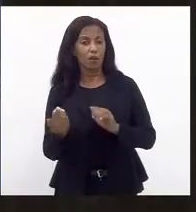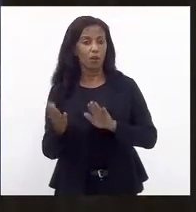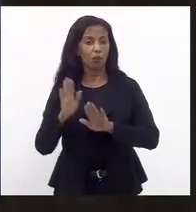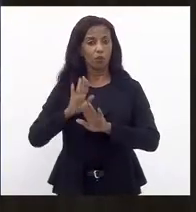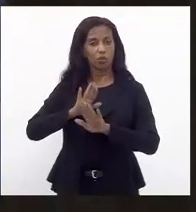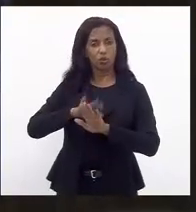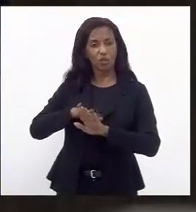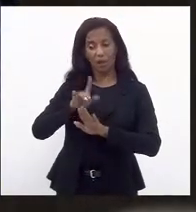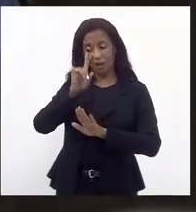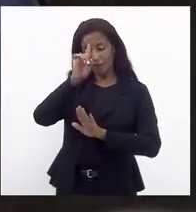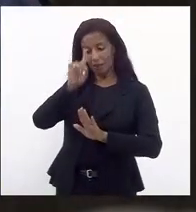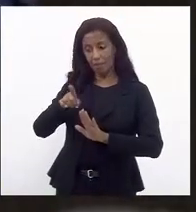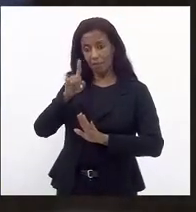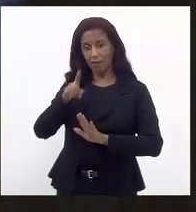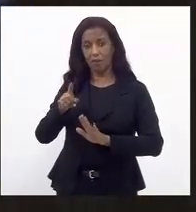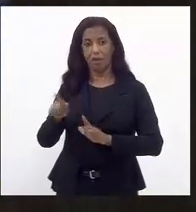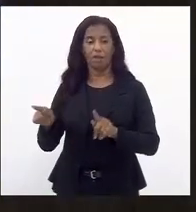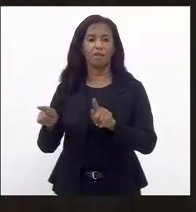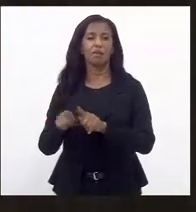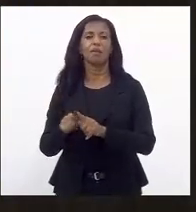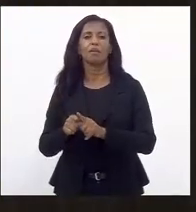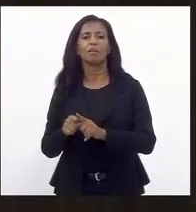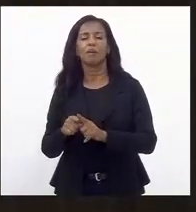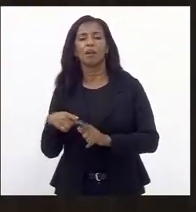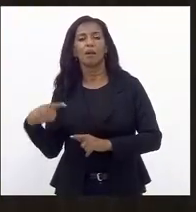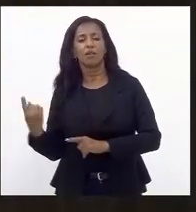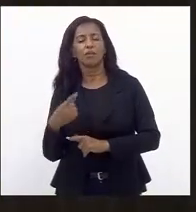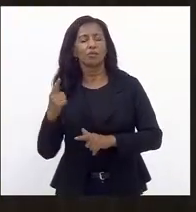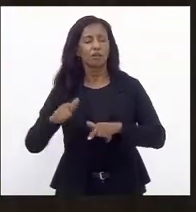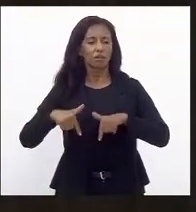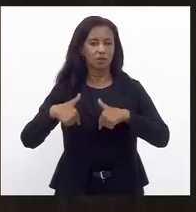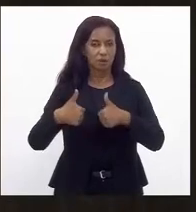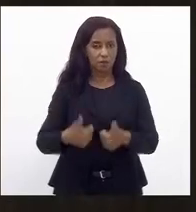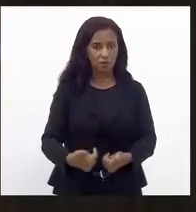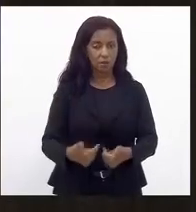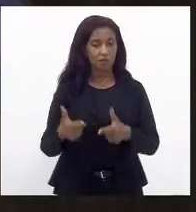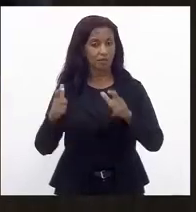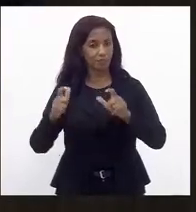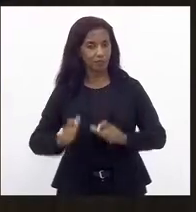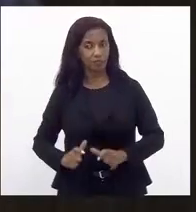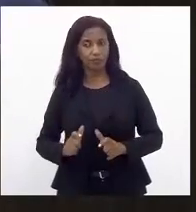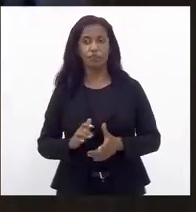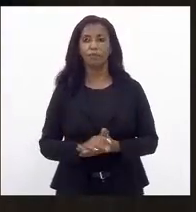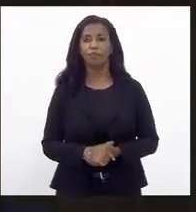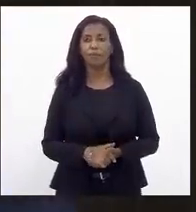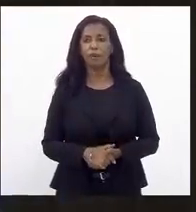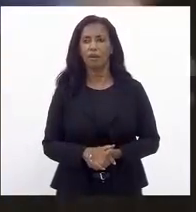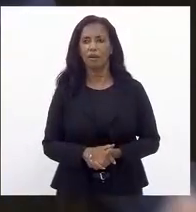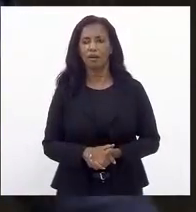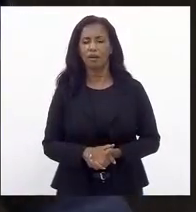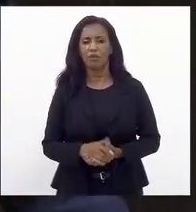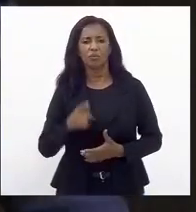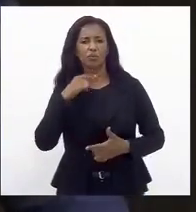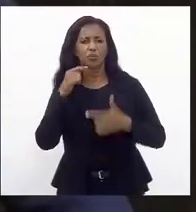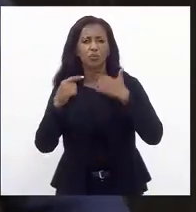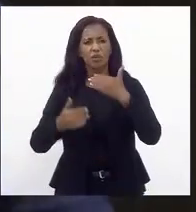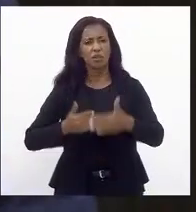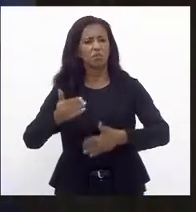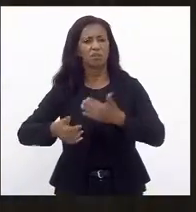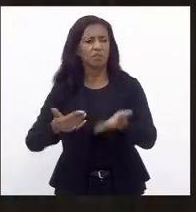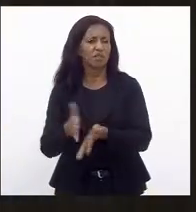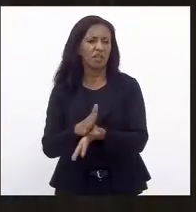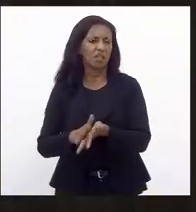a comandar inclusive essas Nossas ações onde né não conseguimos